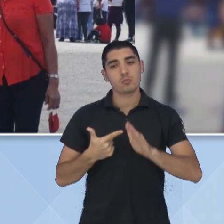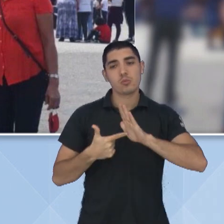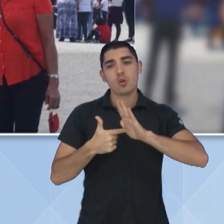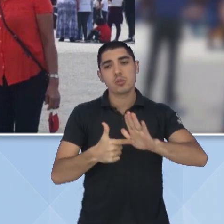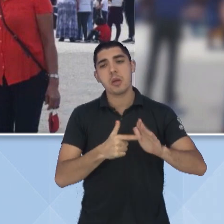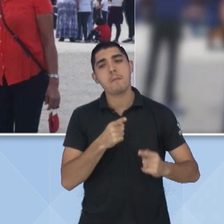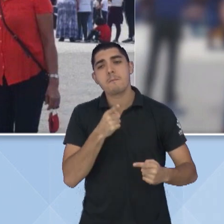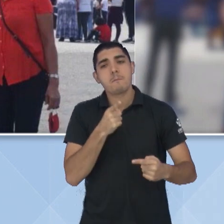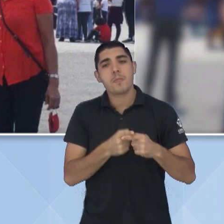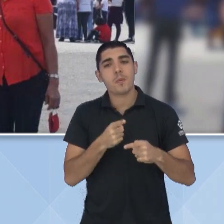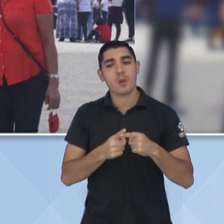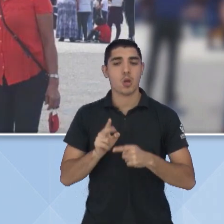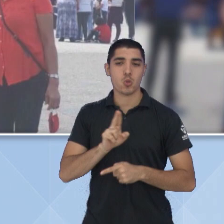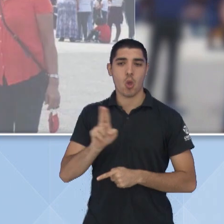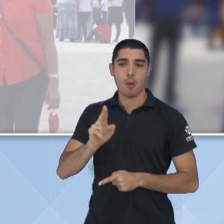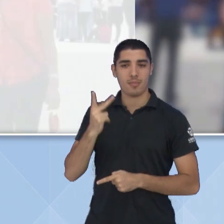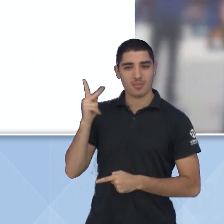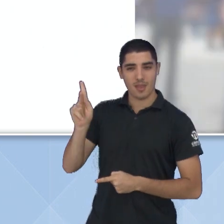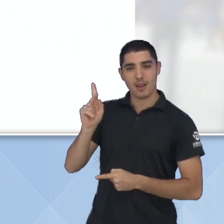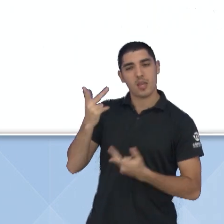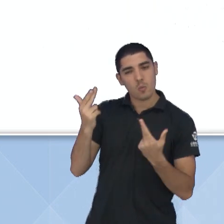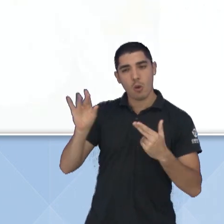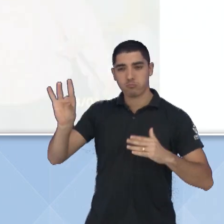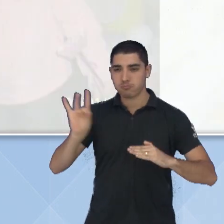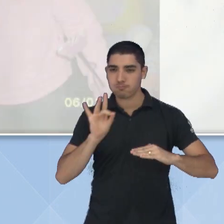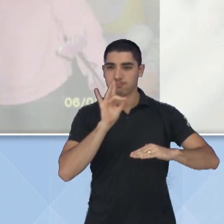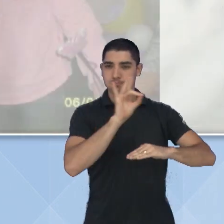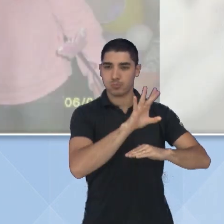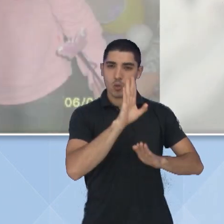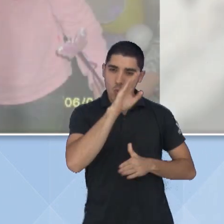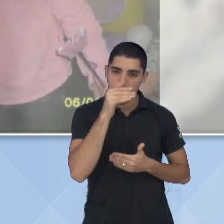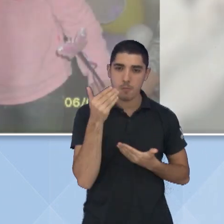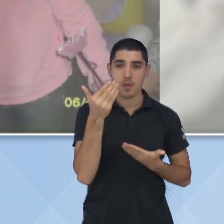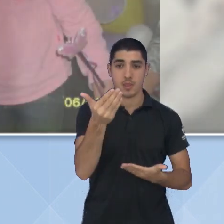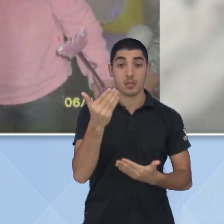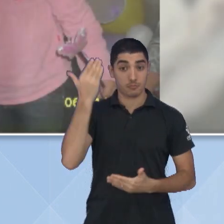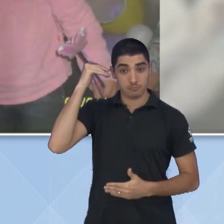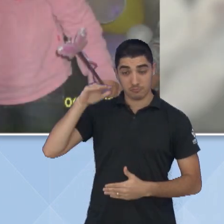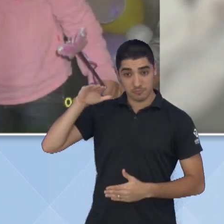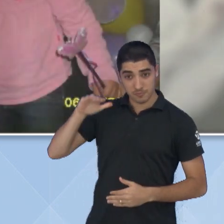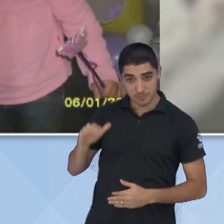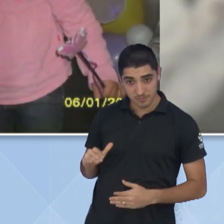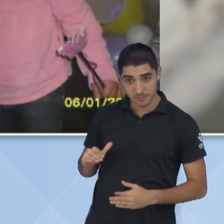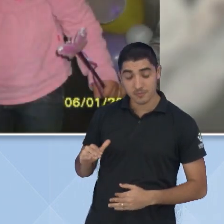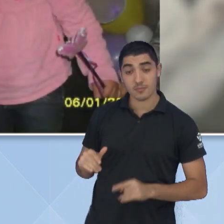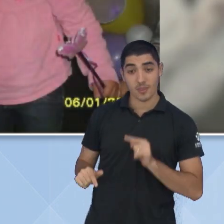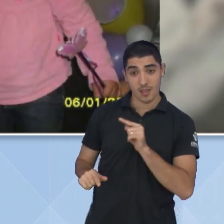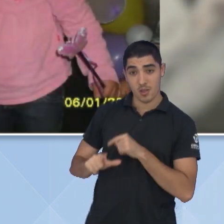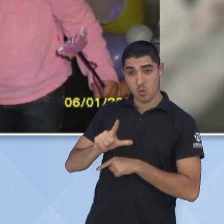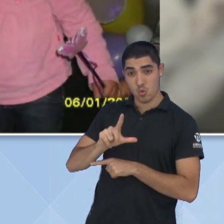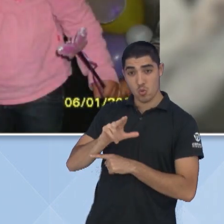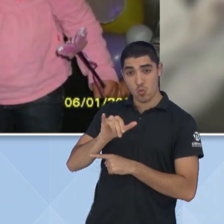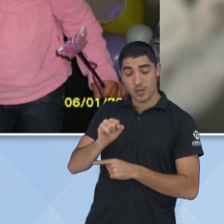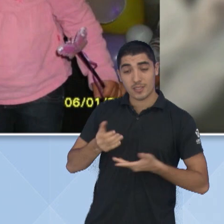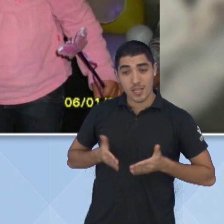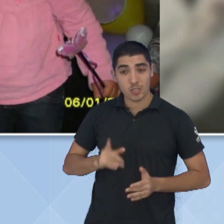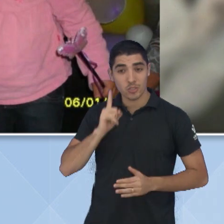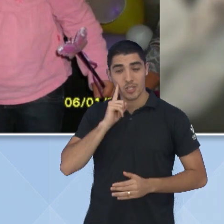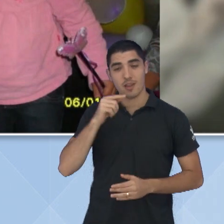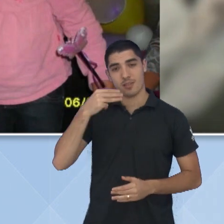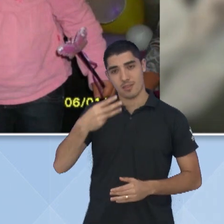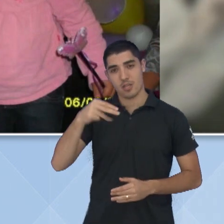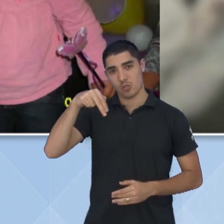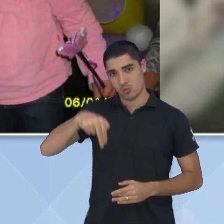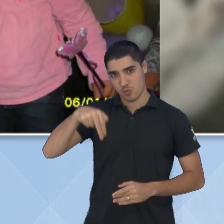pelos quais essa homenagem é merecida. Infância e origem. Luiz Ricardo nasceu dia 13